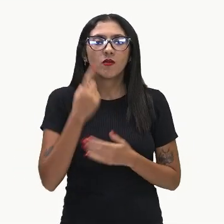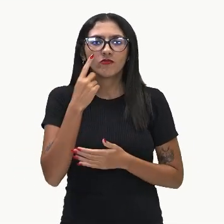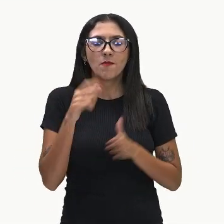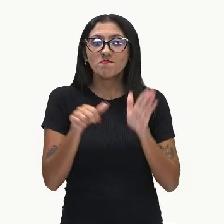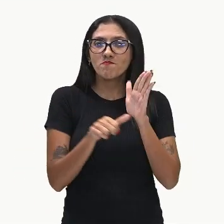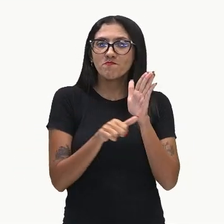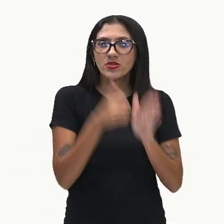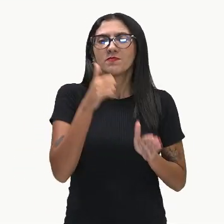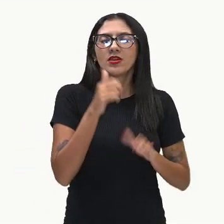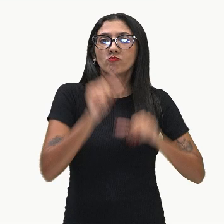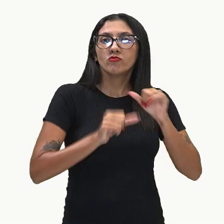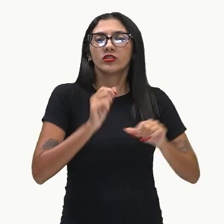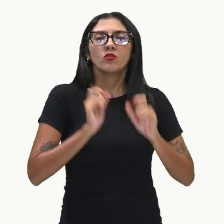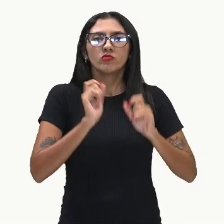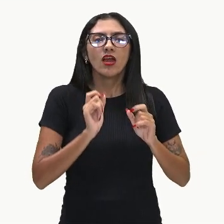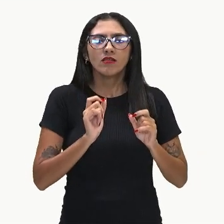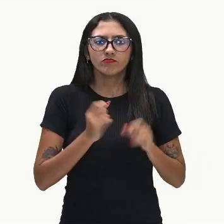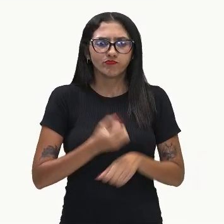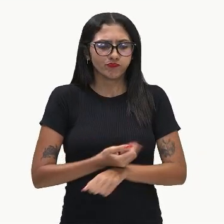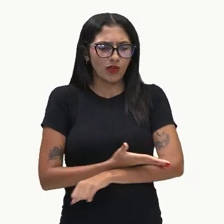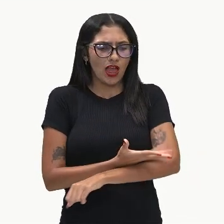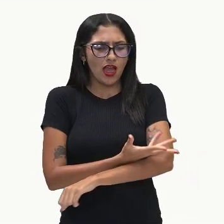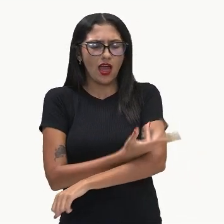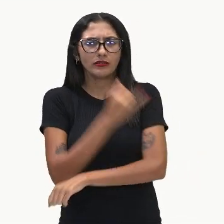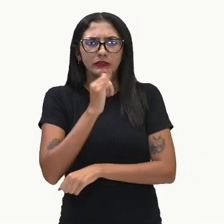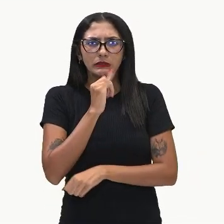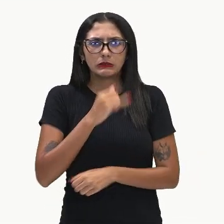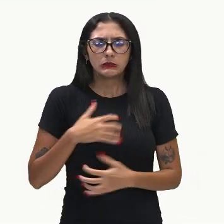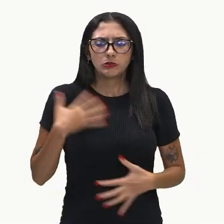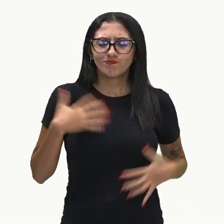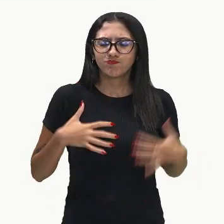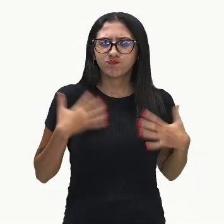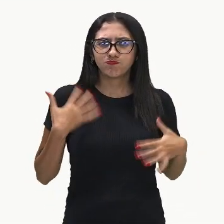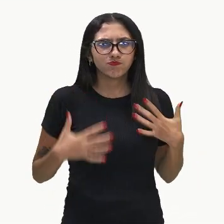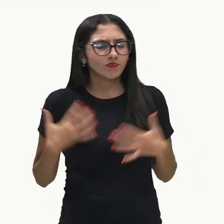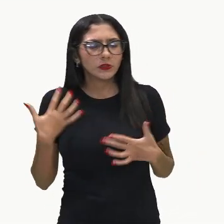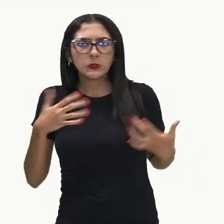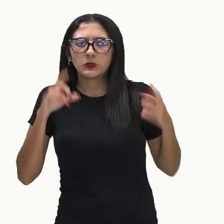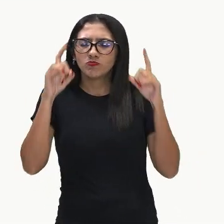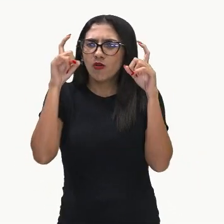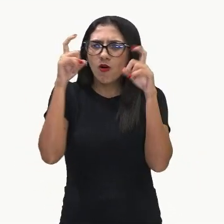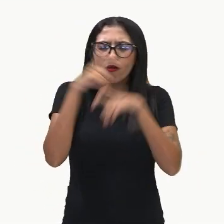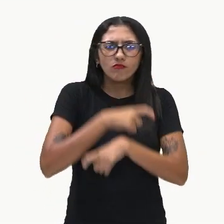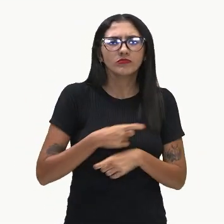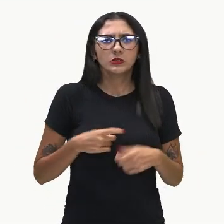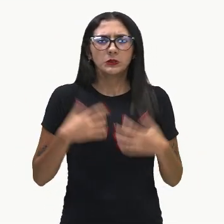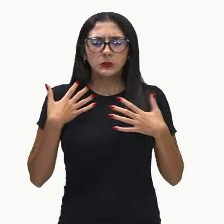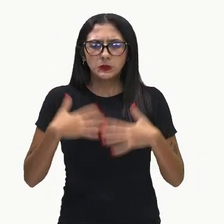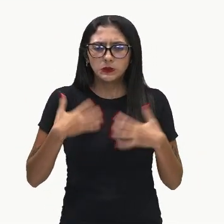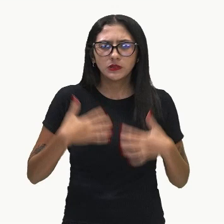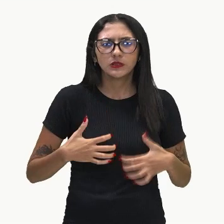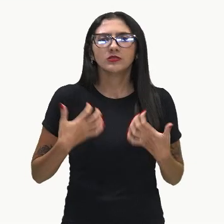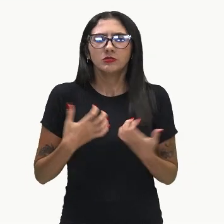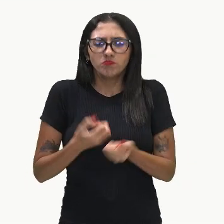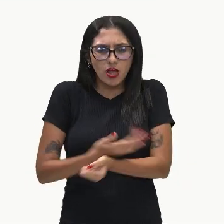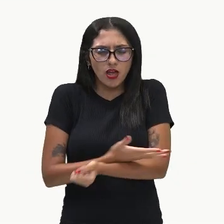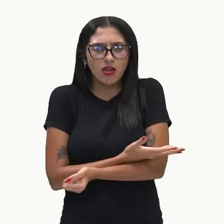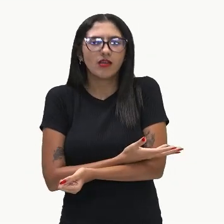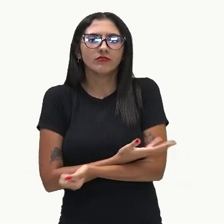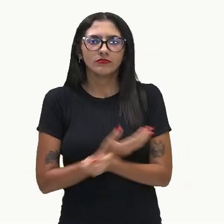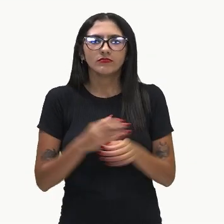essa alteração de humor. A pessoa começa a ficar mais nervosa, mais agressiva. E aí pode desencadear,